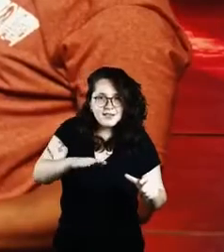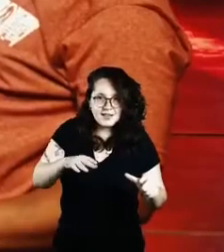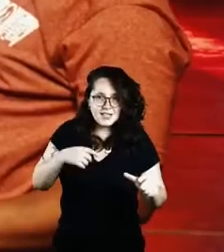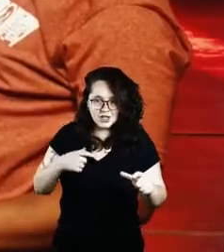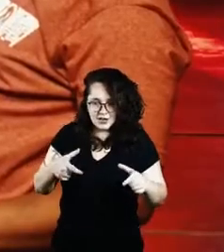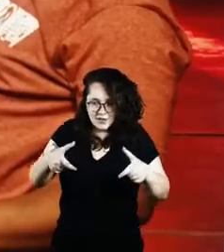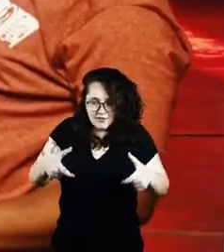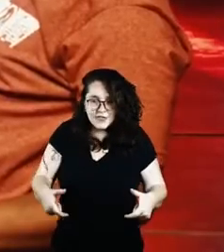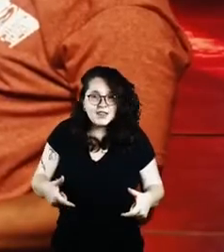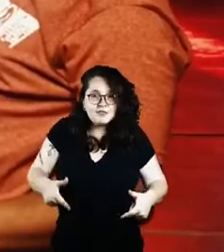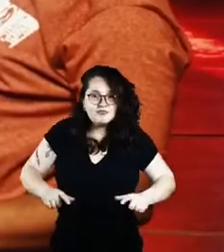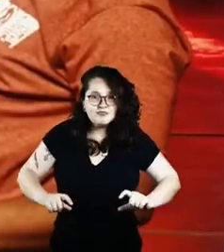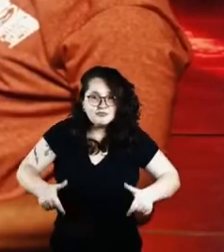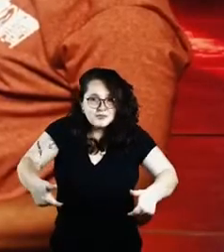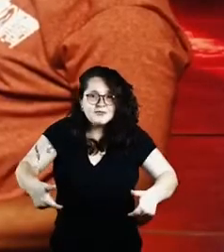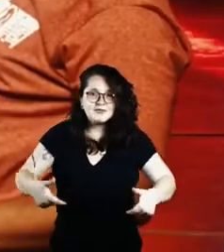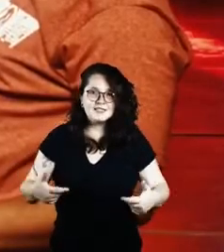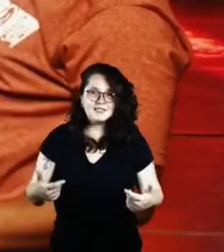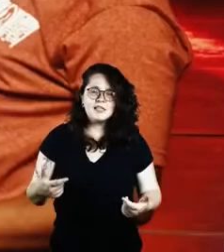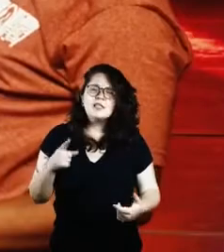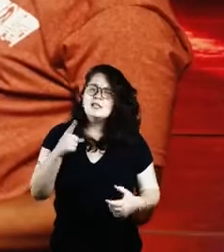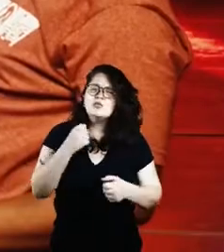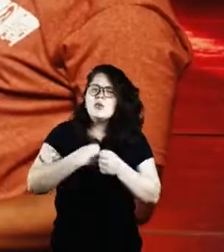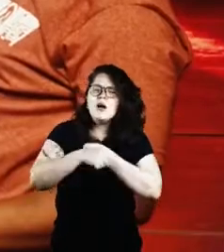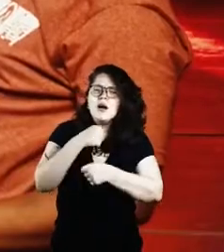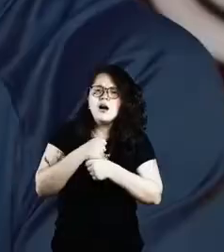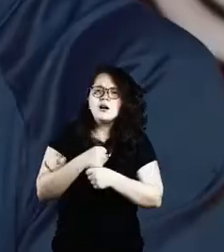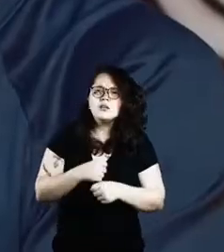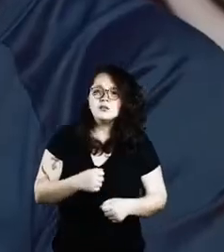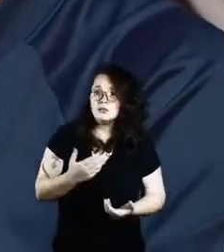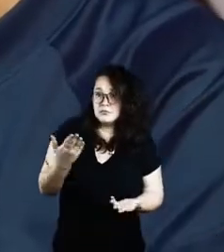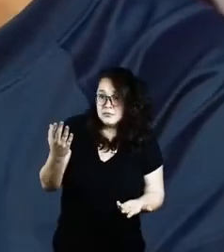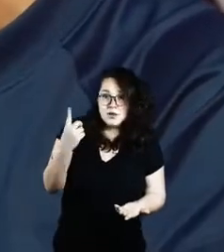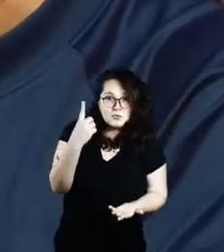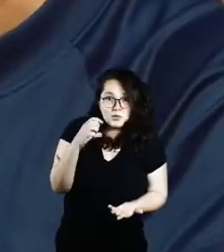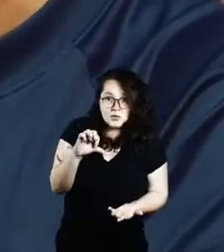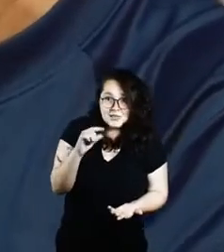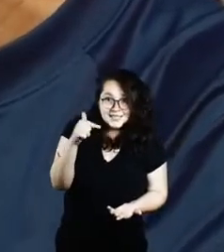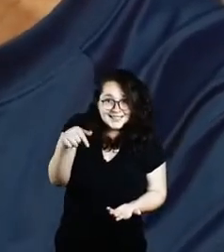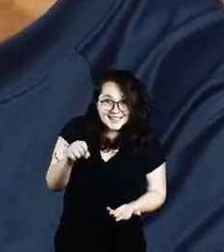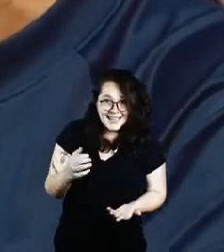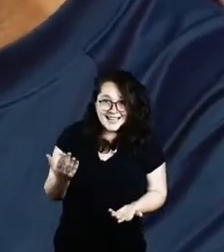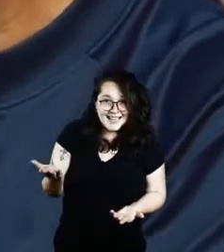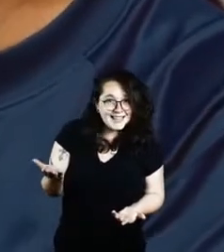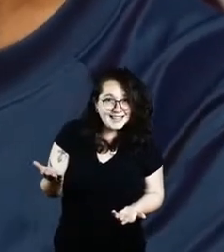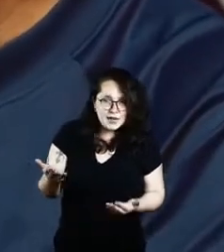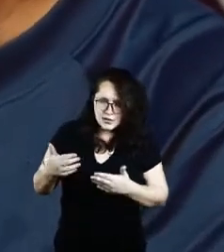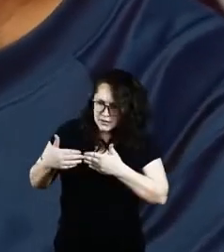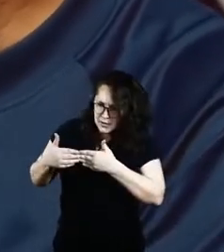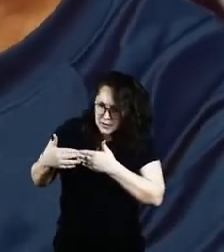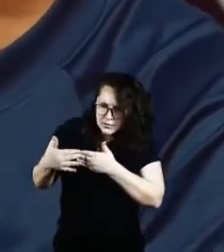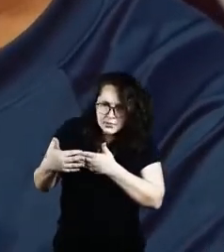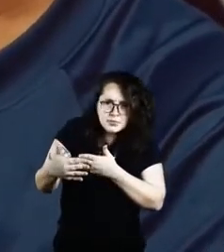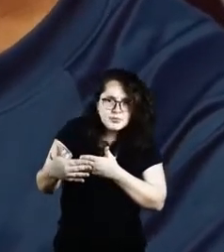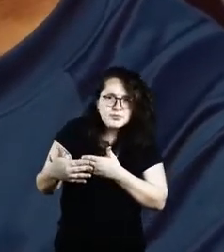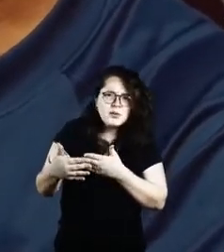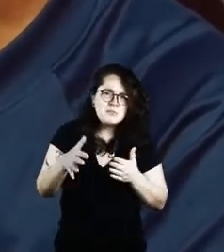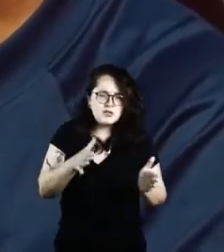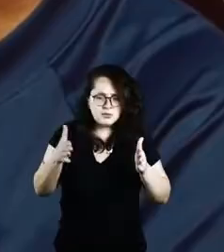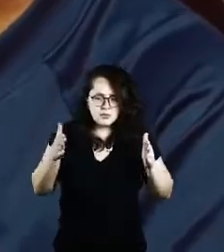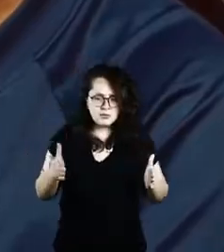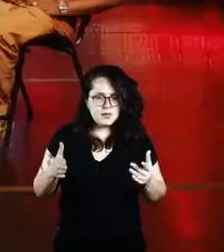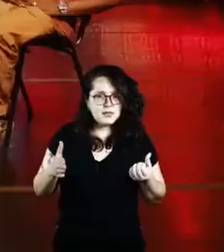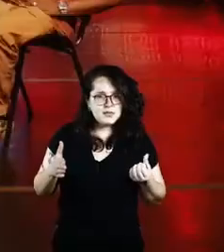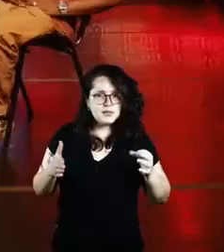brincadeira deles... Isso aqui, em que ano? Que ano, mais ou menos? Eu creio que falou, 1970 e... 69 e 70. O Duda está fazendo